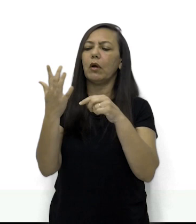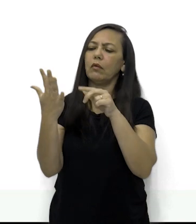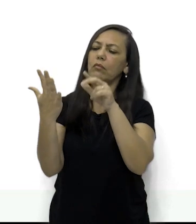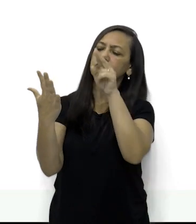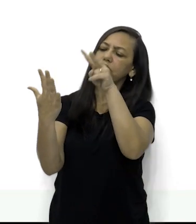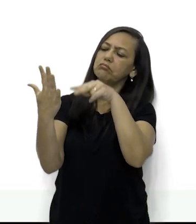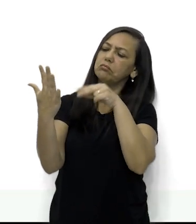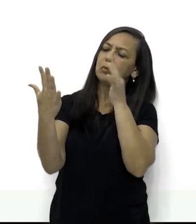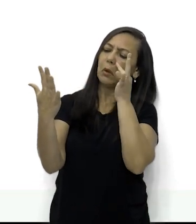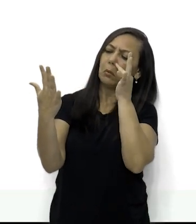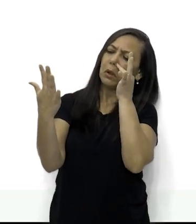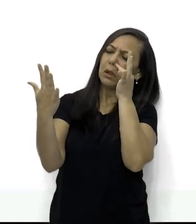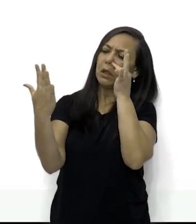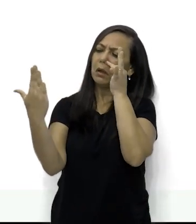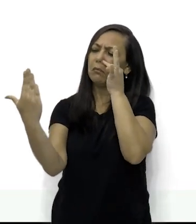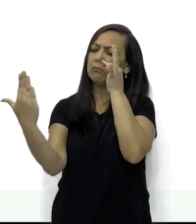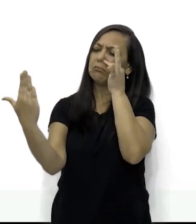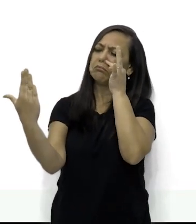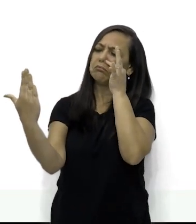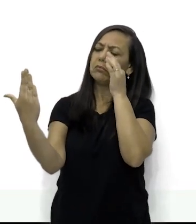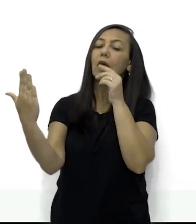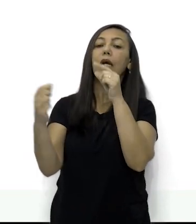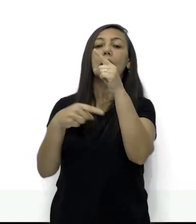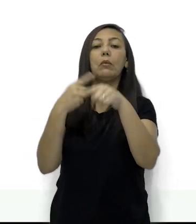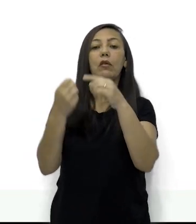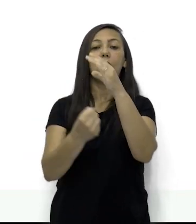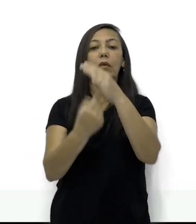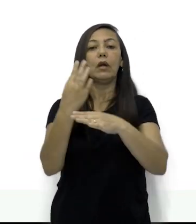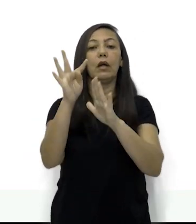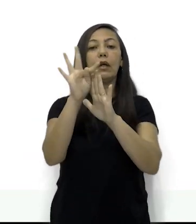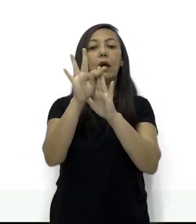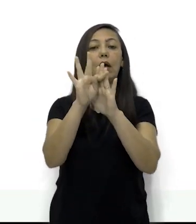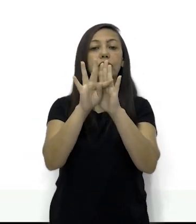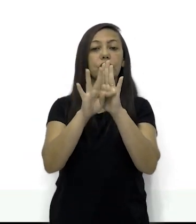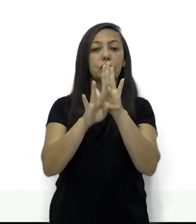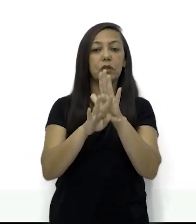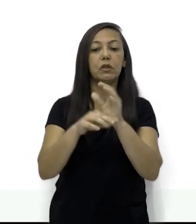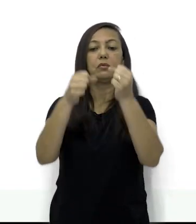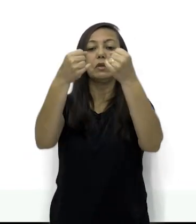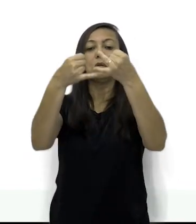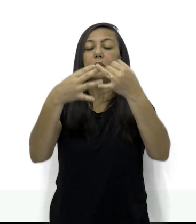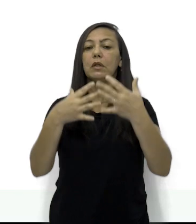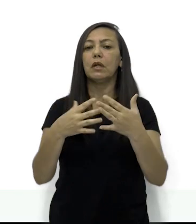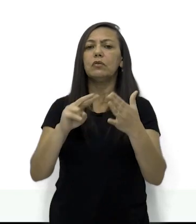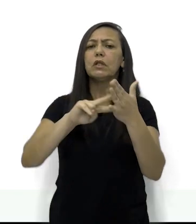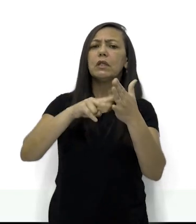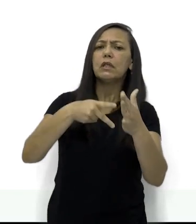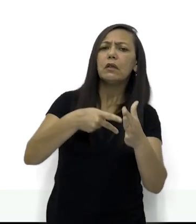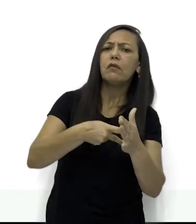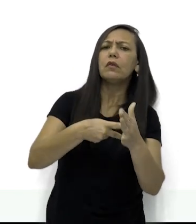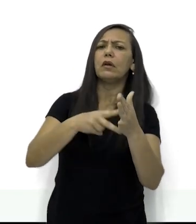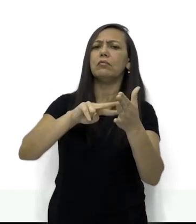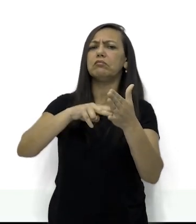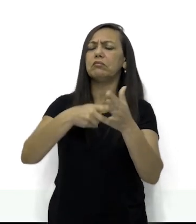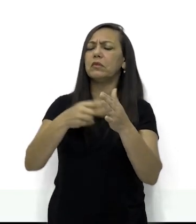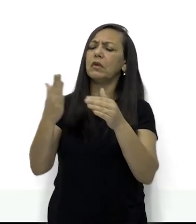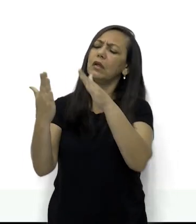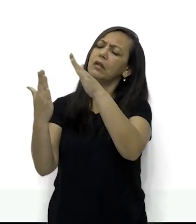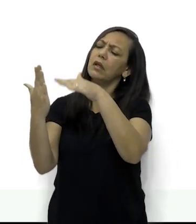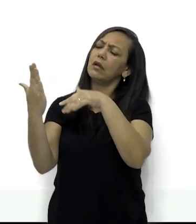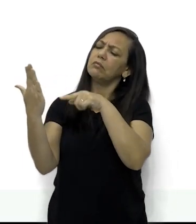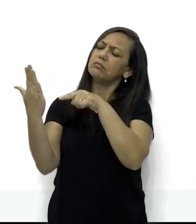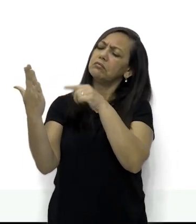obra de arte. Vocês vão olhar essa obra de arte e fazer um texto, uma descrição, né, do que essa obra de arte